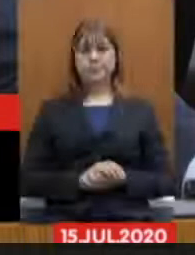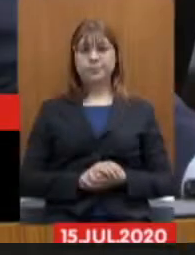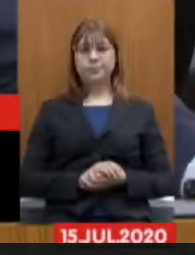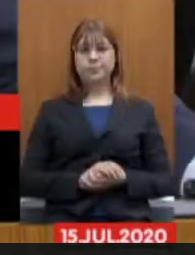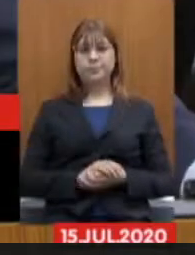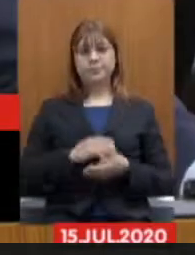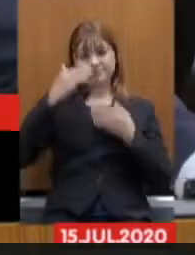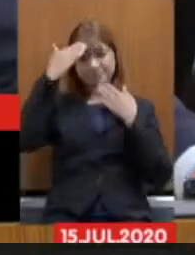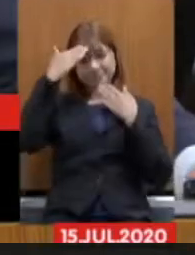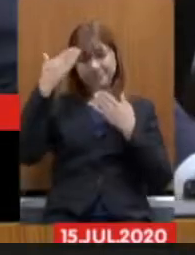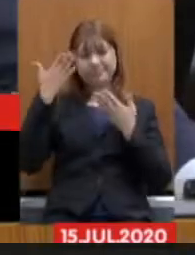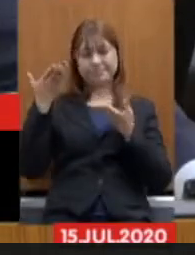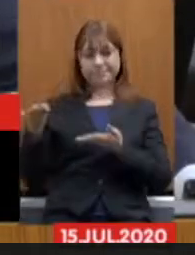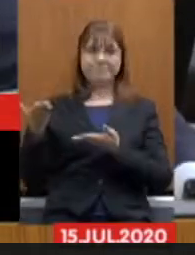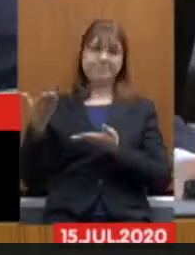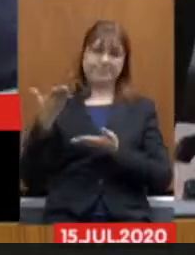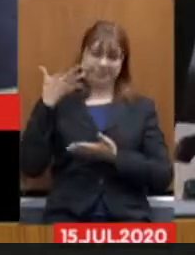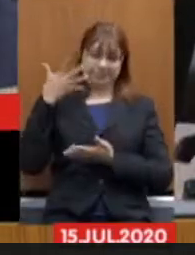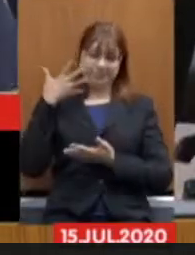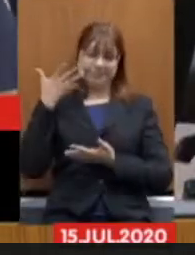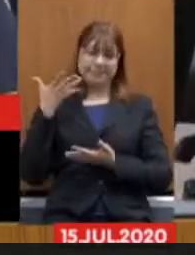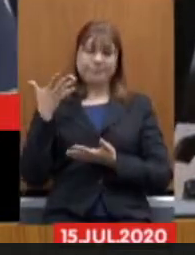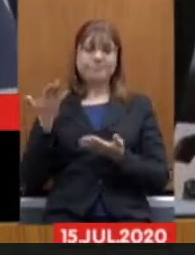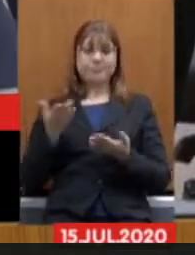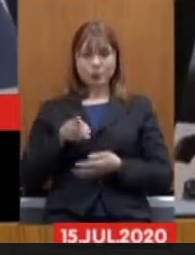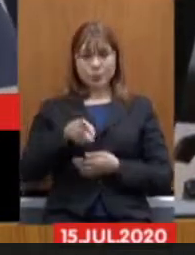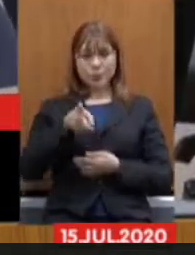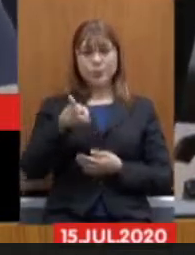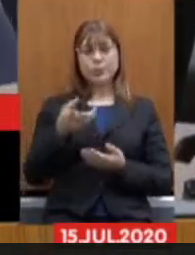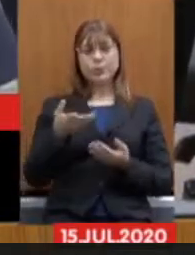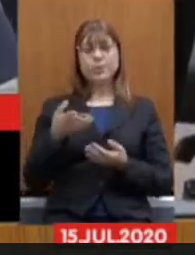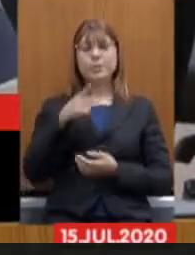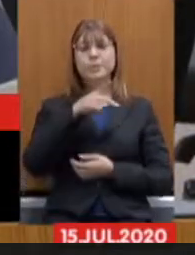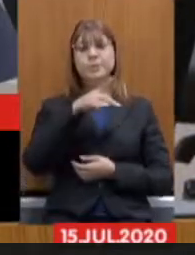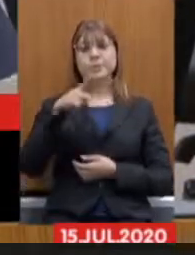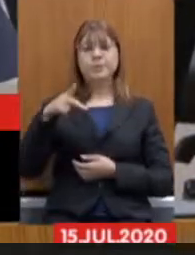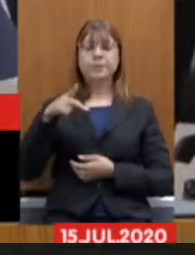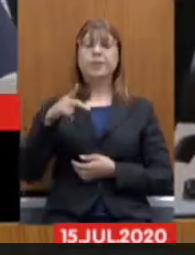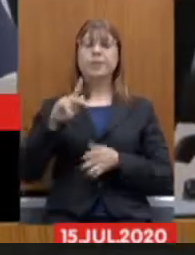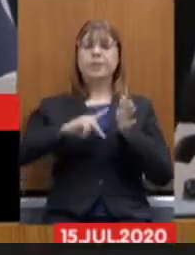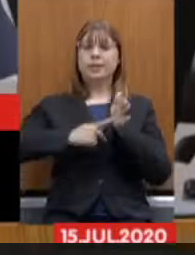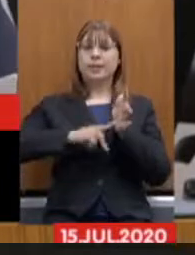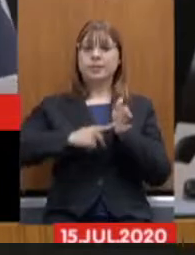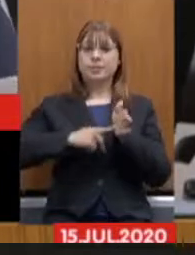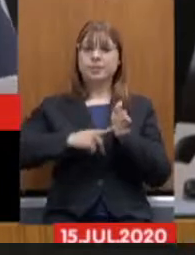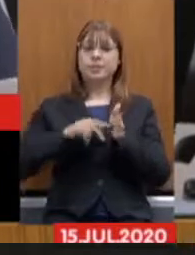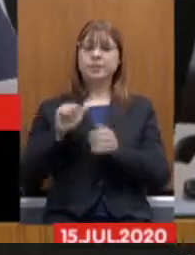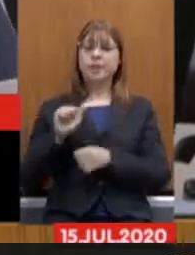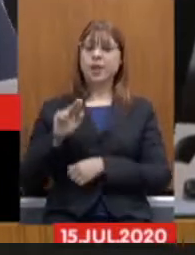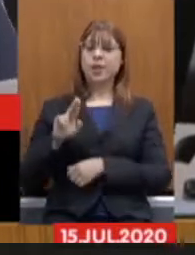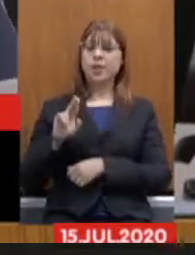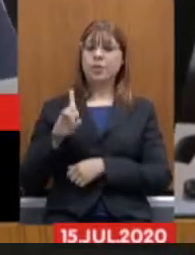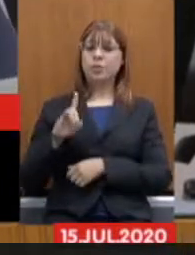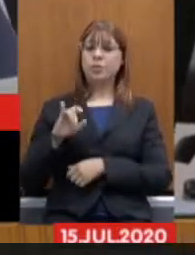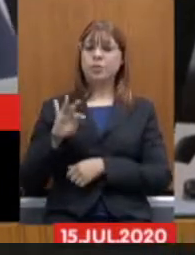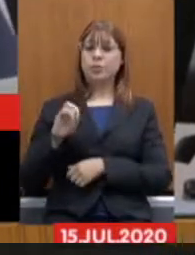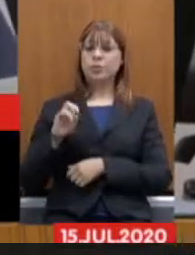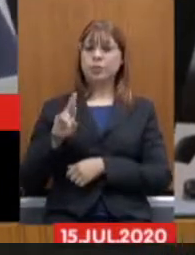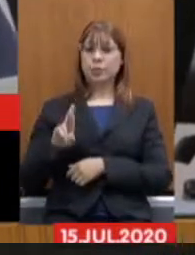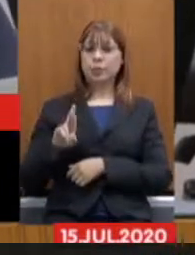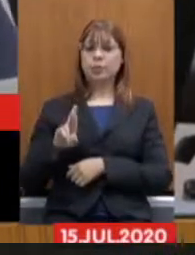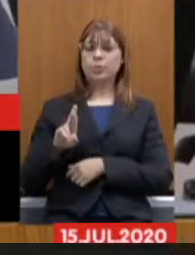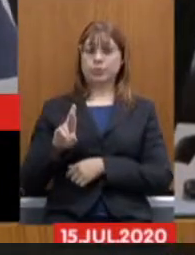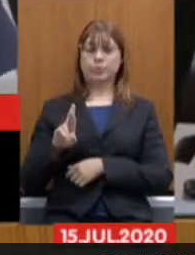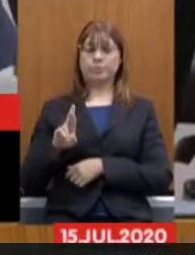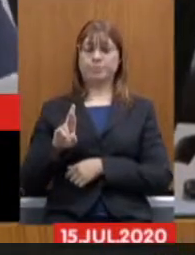considerações dando sequência com a palavra agora o presidente do sindicato dos auditores fiscais da receita estadual de minas